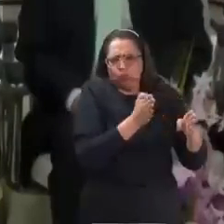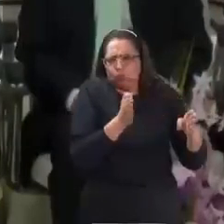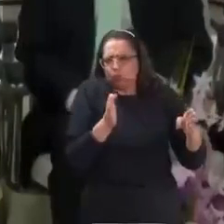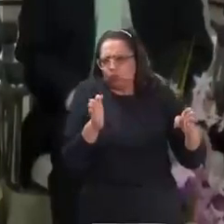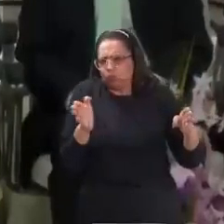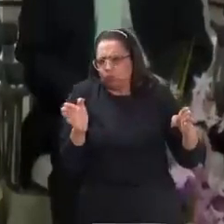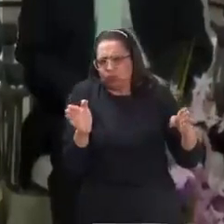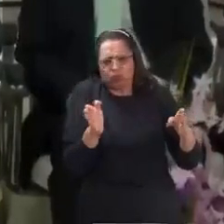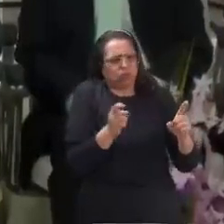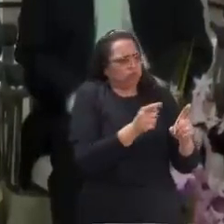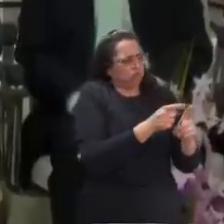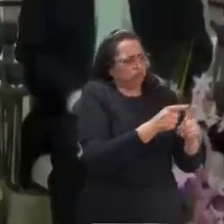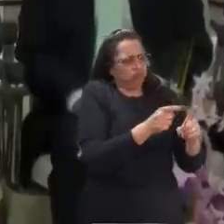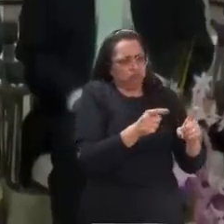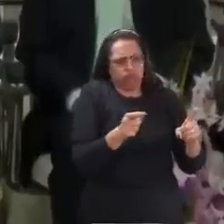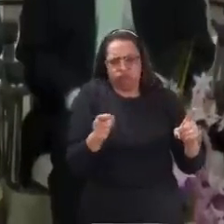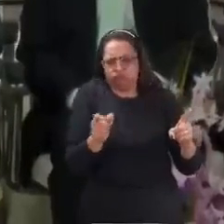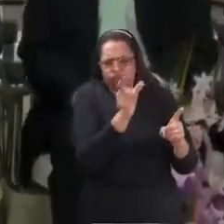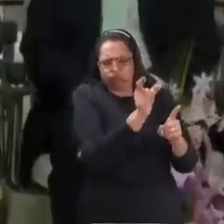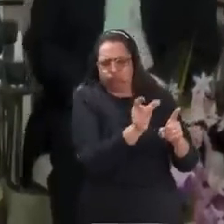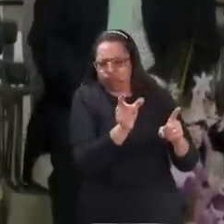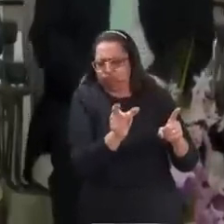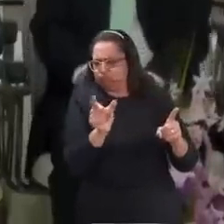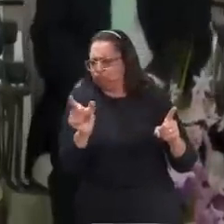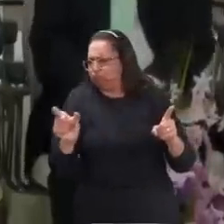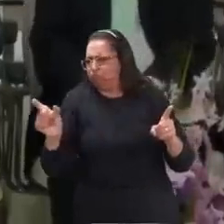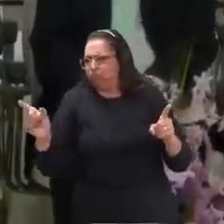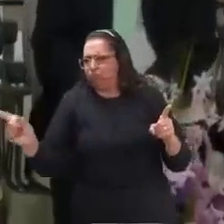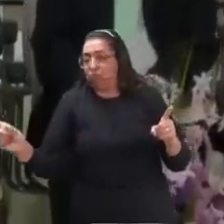possível. Aquela nova geração